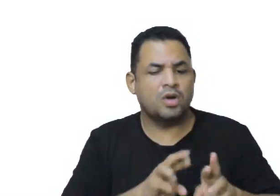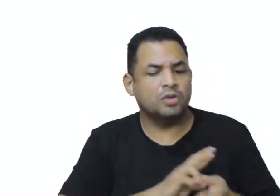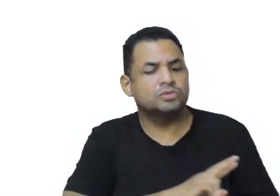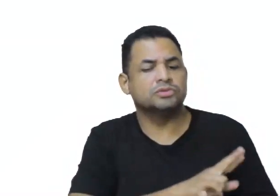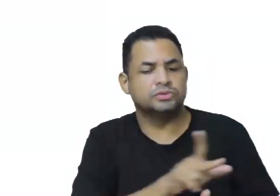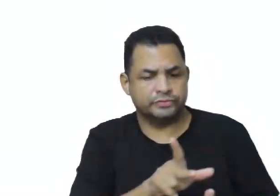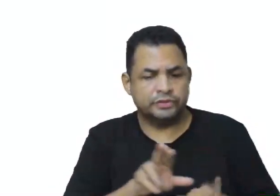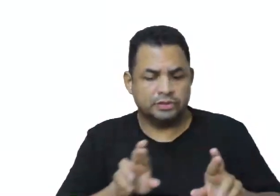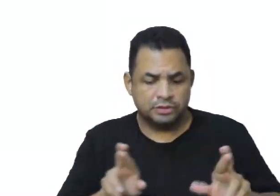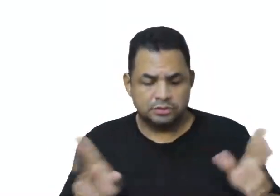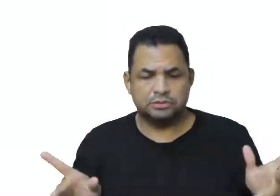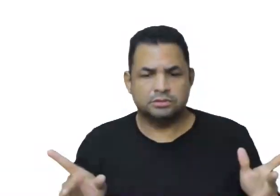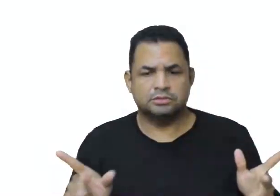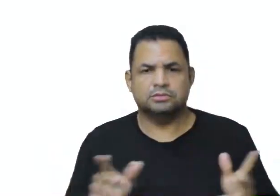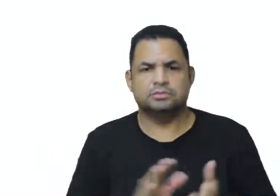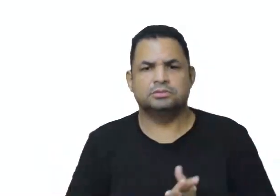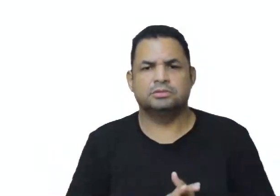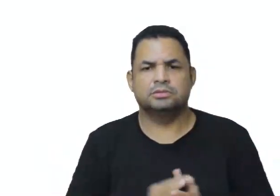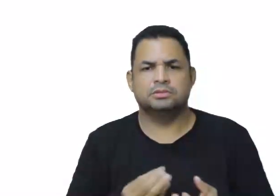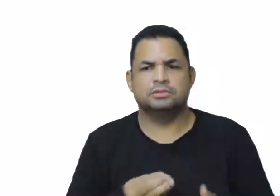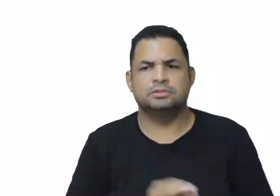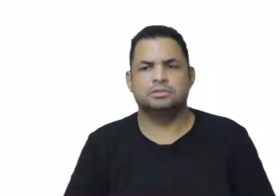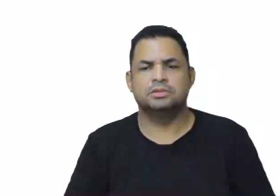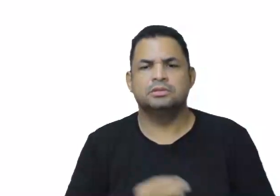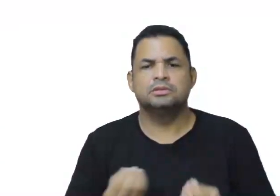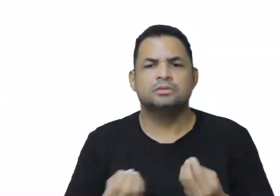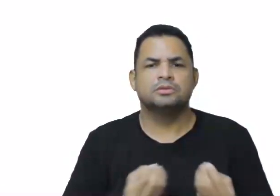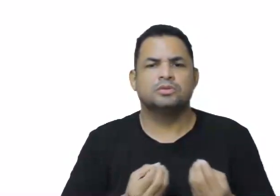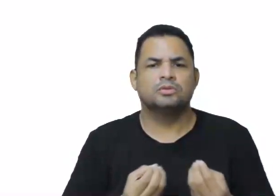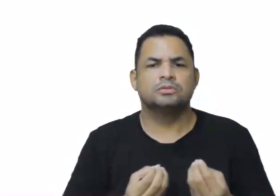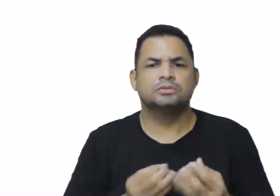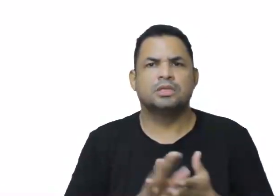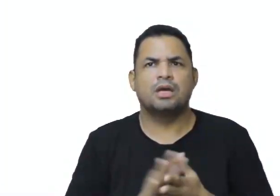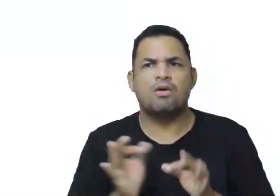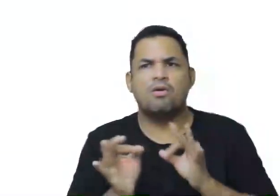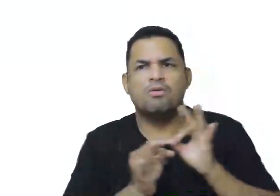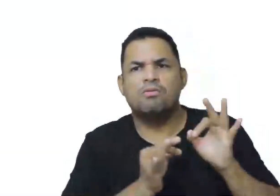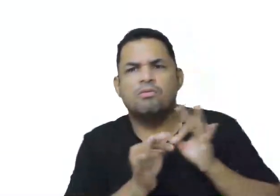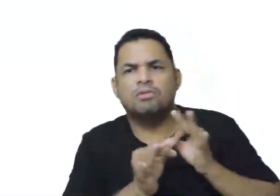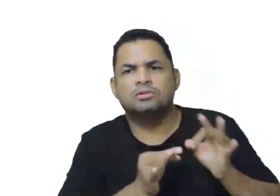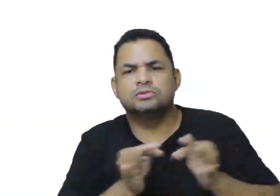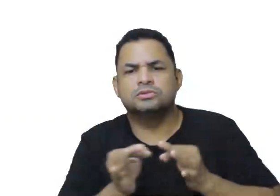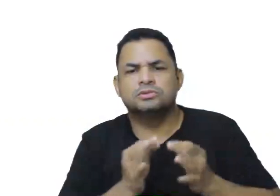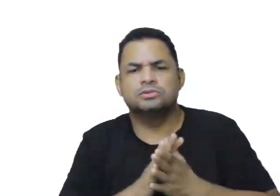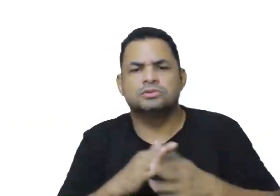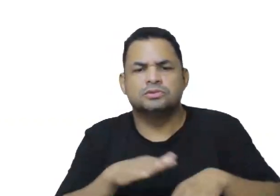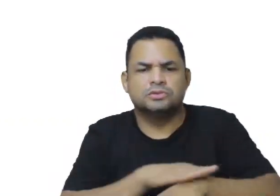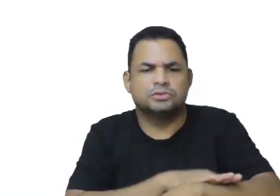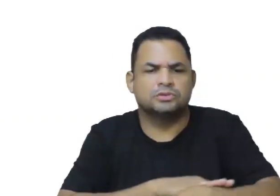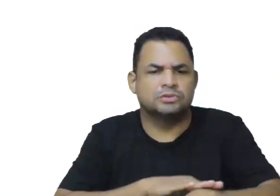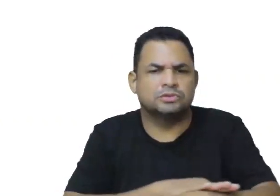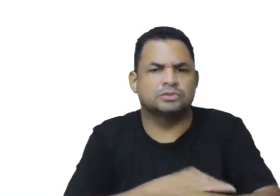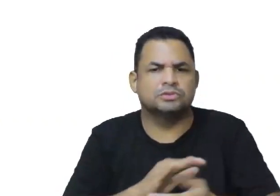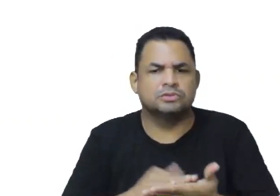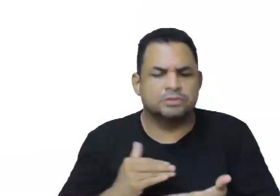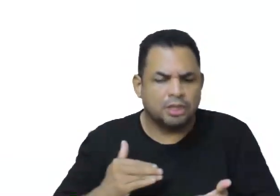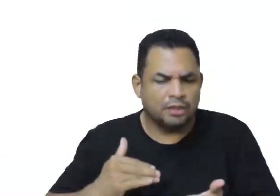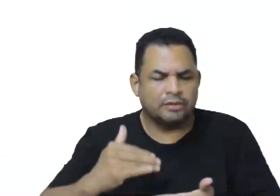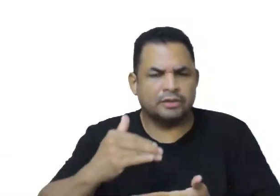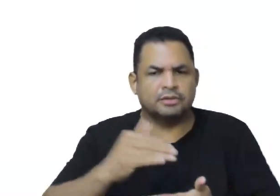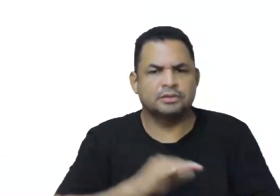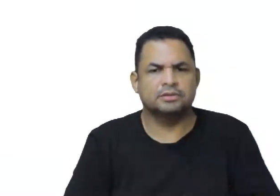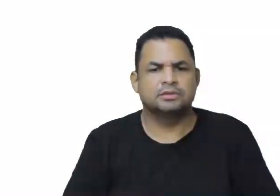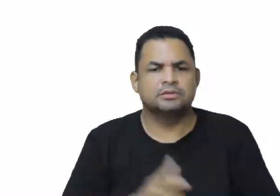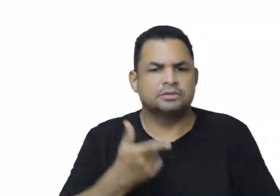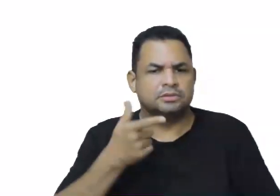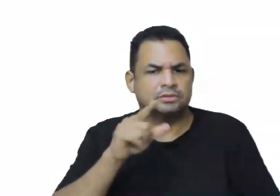nesse sentido. Aí vem a formação de tecidos que a gente vai ver mais para frente assim nas aulas. Mas aqui vocês